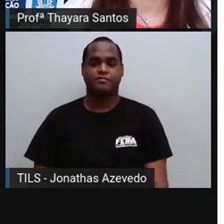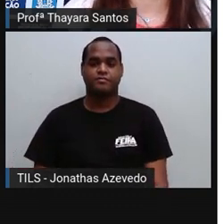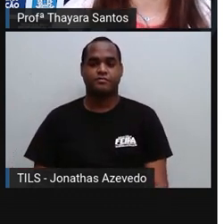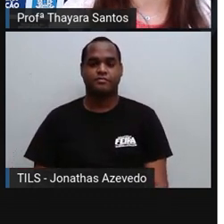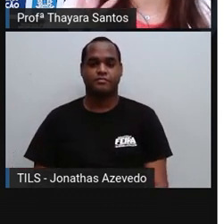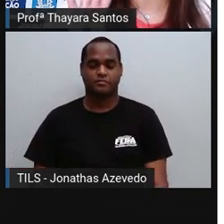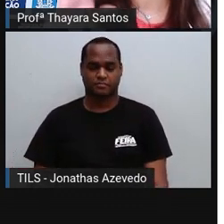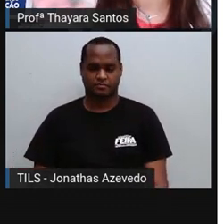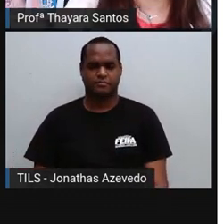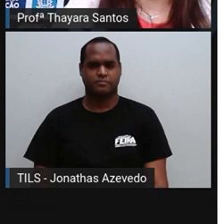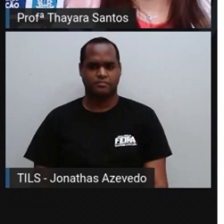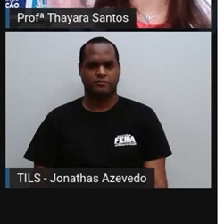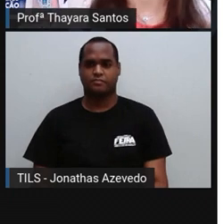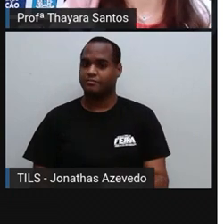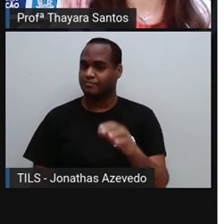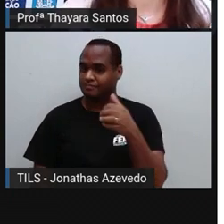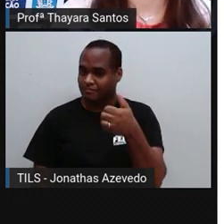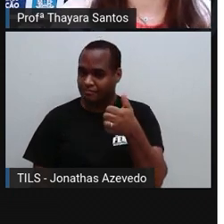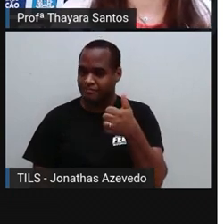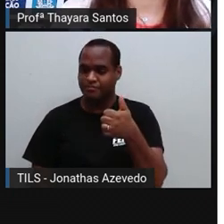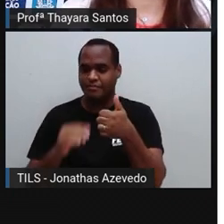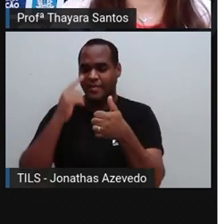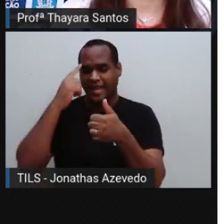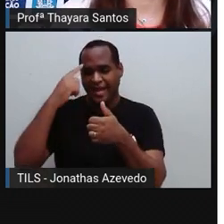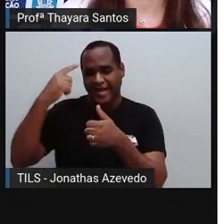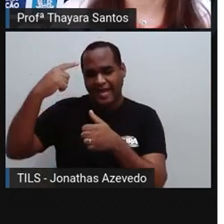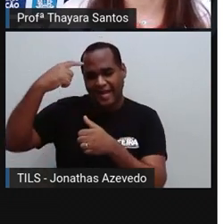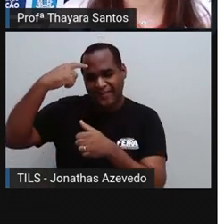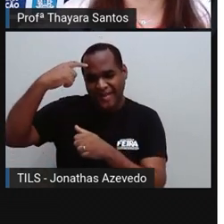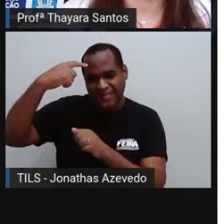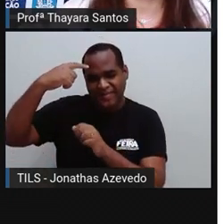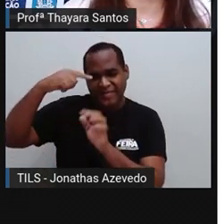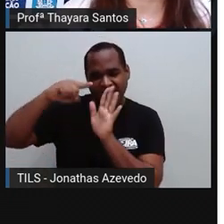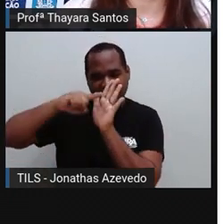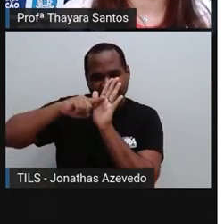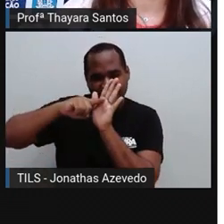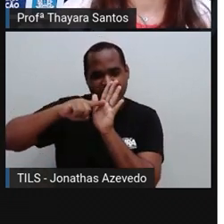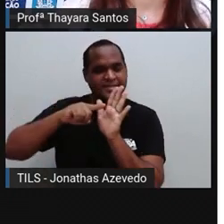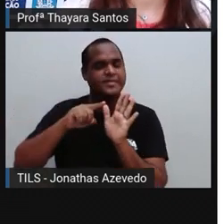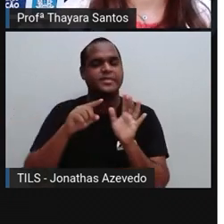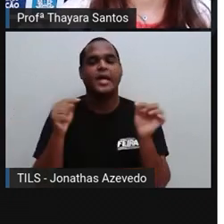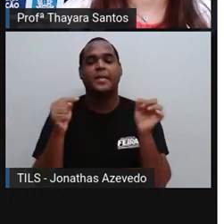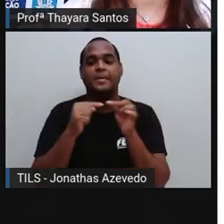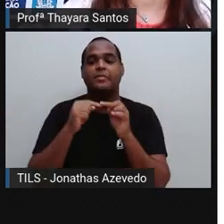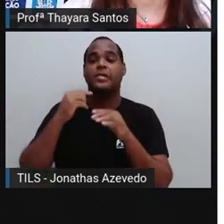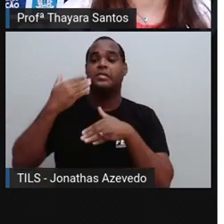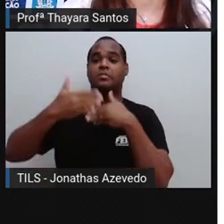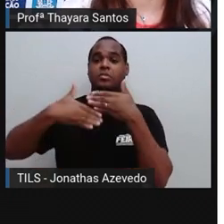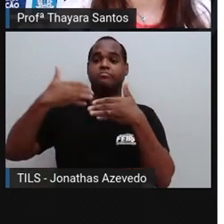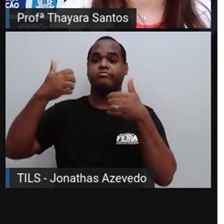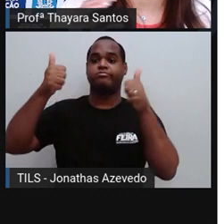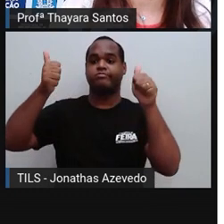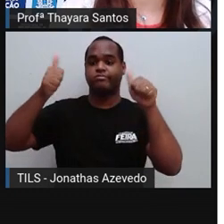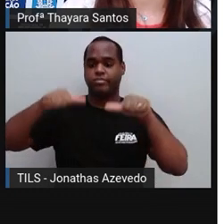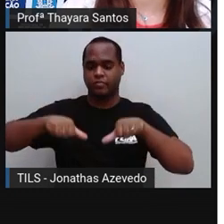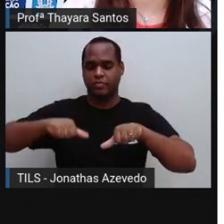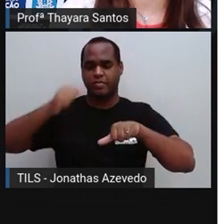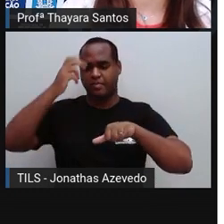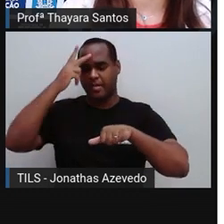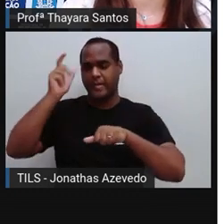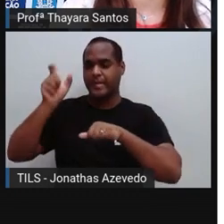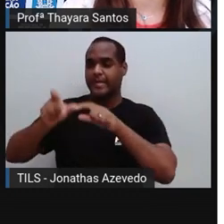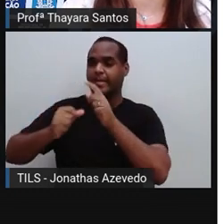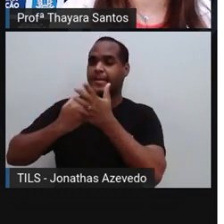A parte mais negativa é que quando o efeito passa, aquele indivíduo ele começa a